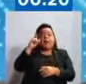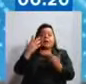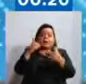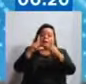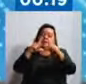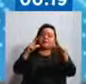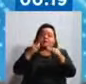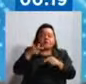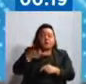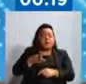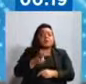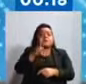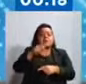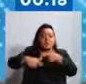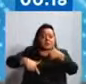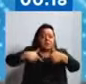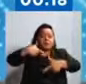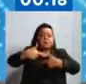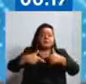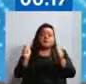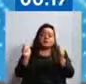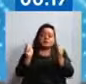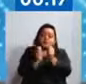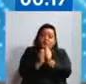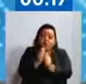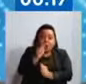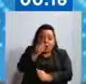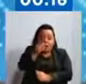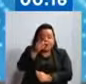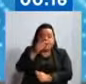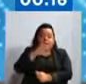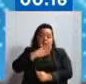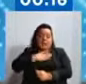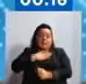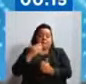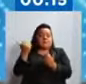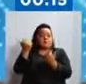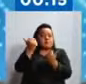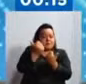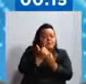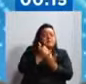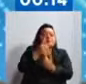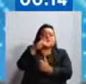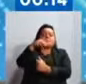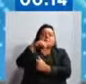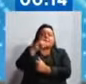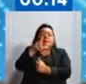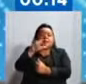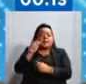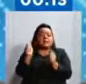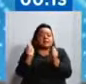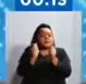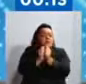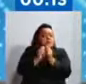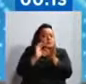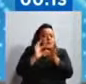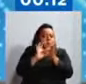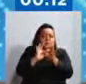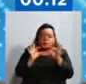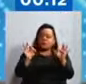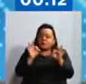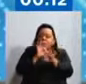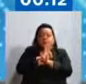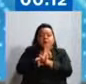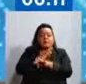quero fazer, eu quero continuar o trabalho, junto com você, eu e a minha vice-prefeita, Milênio Barreto. Nós dois estamos unidos, prontos,